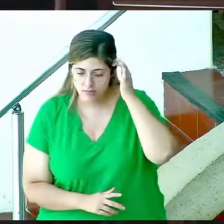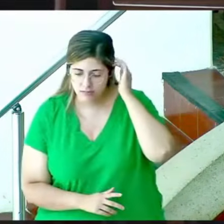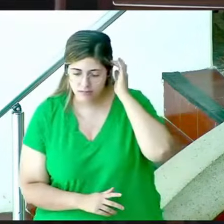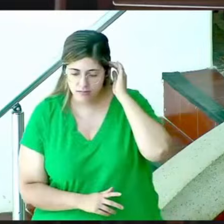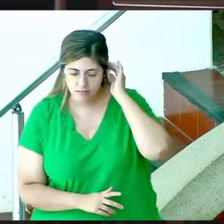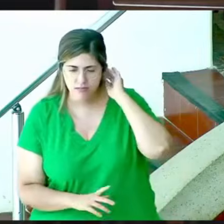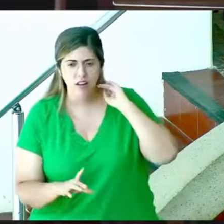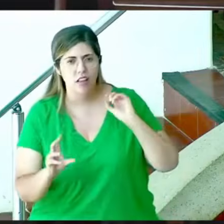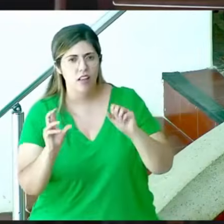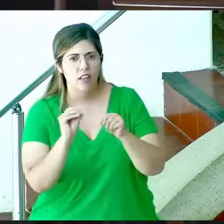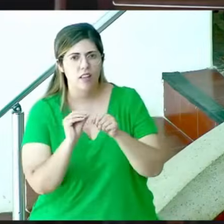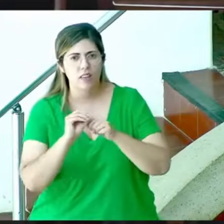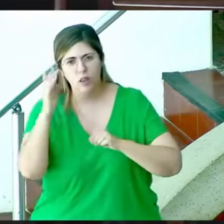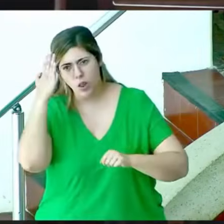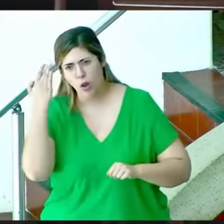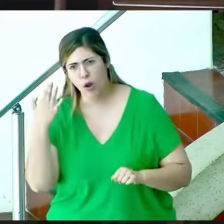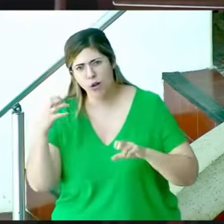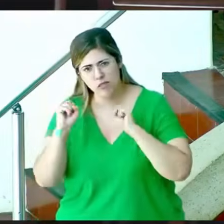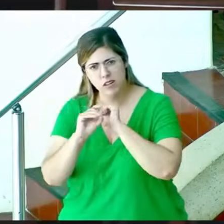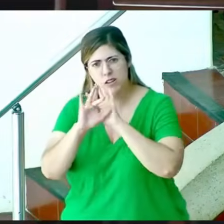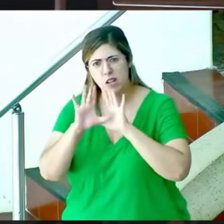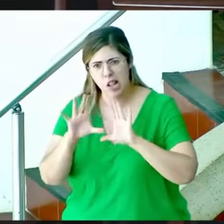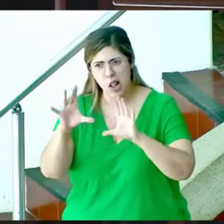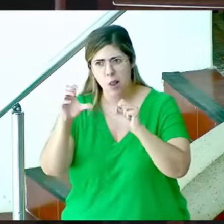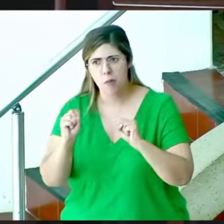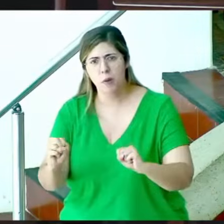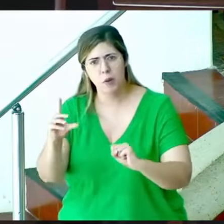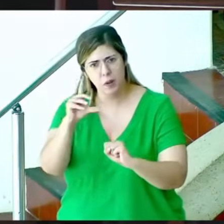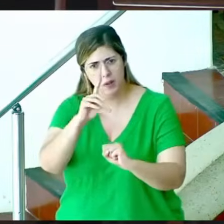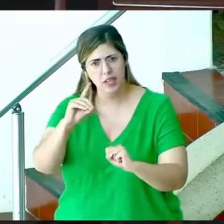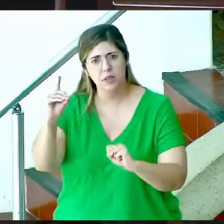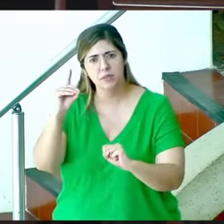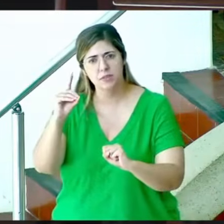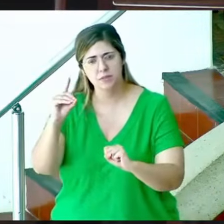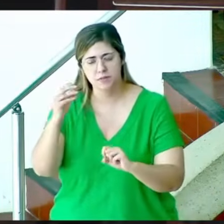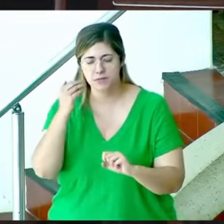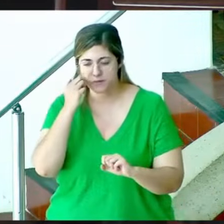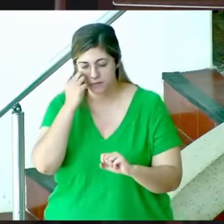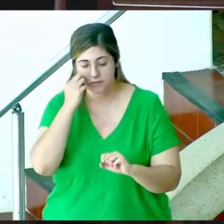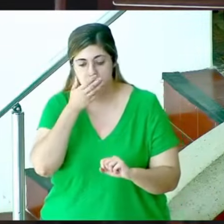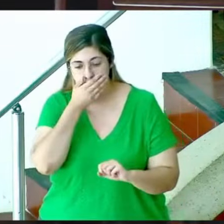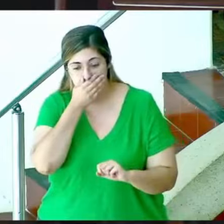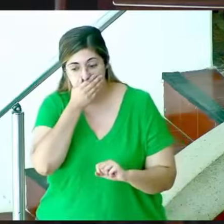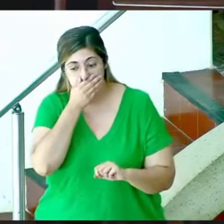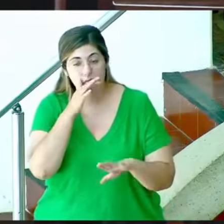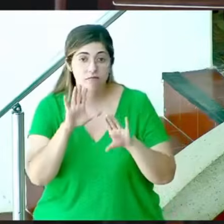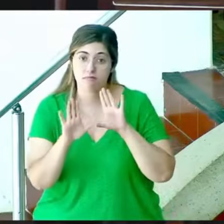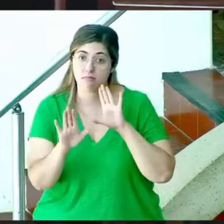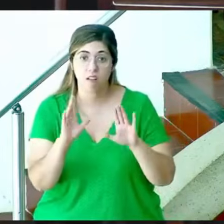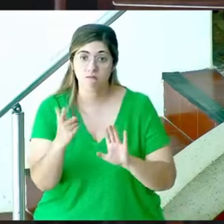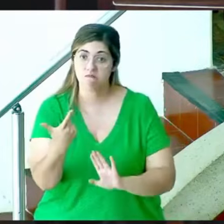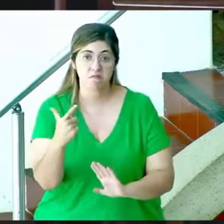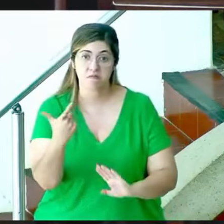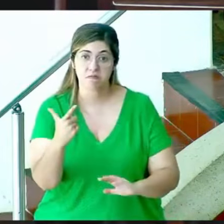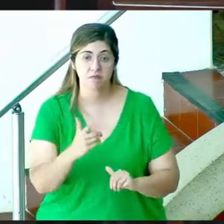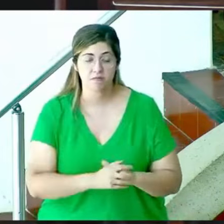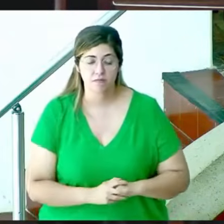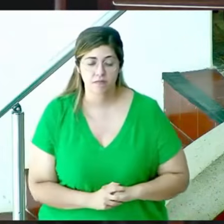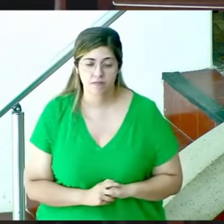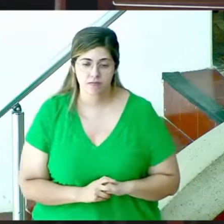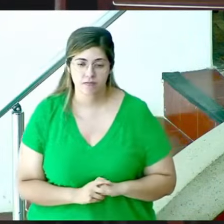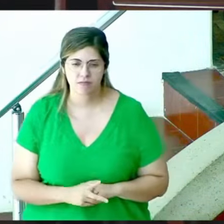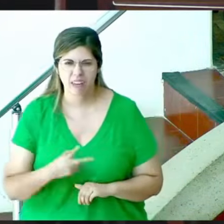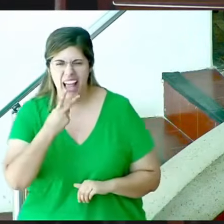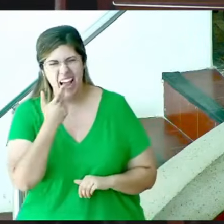a honra e a glória devida ao poderoso Deus de Israel, e não estou. Acho que, não, mas